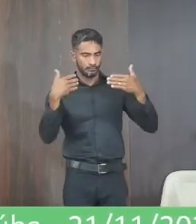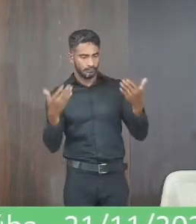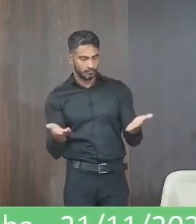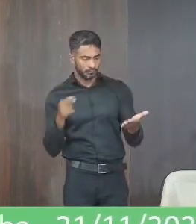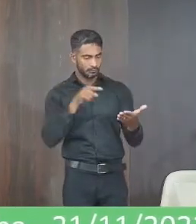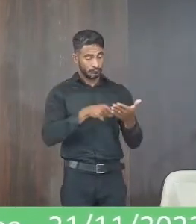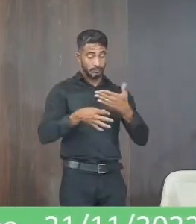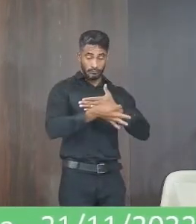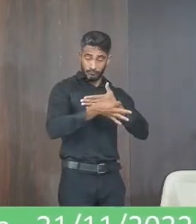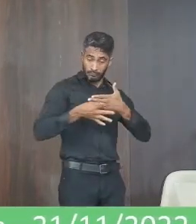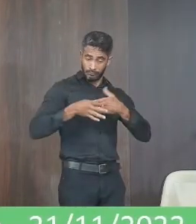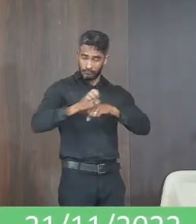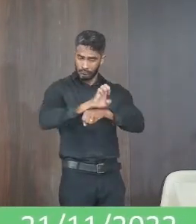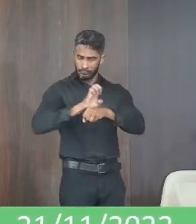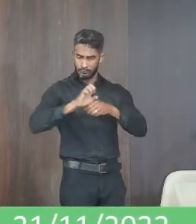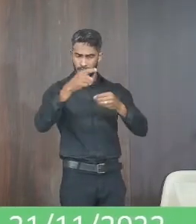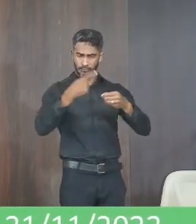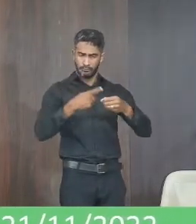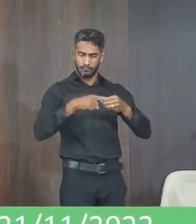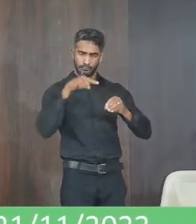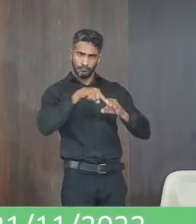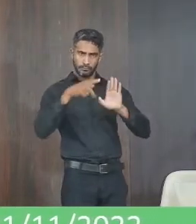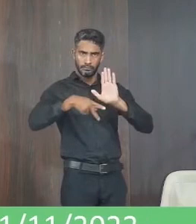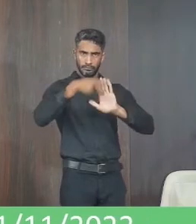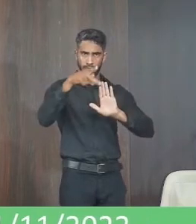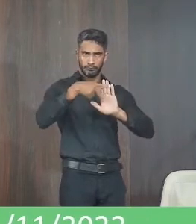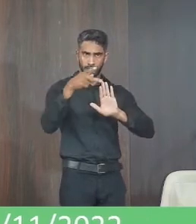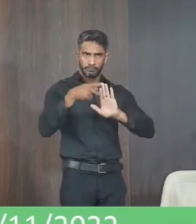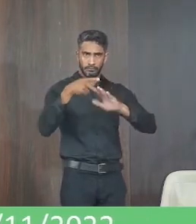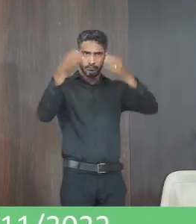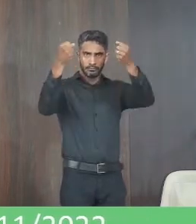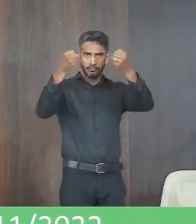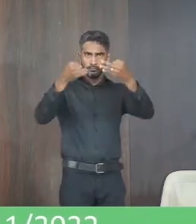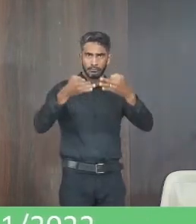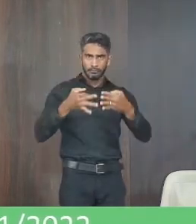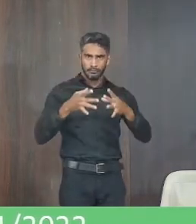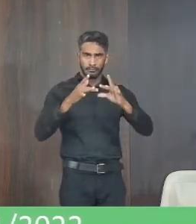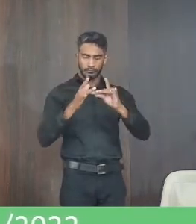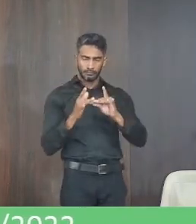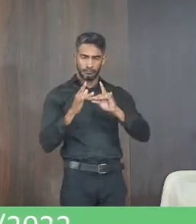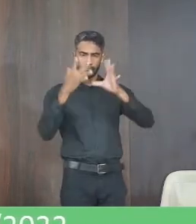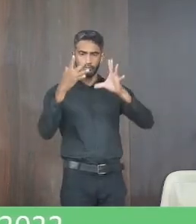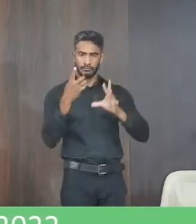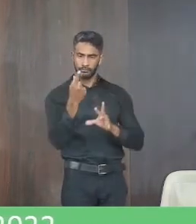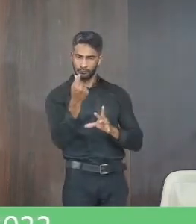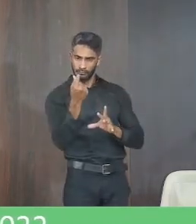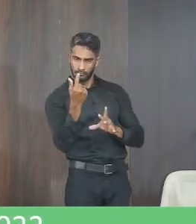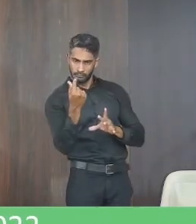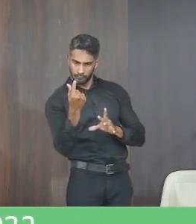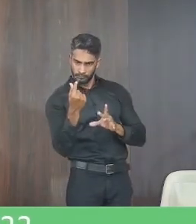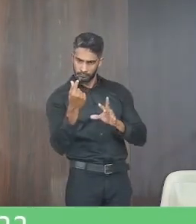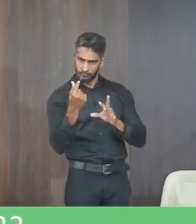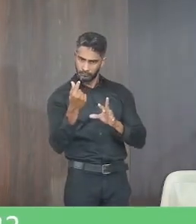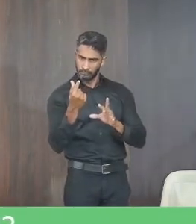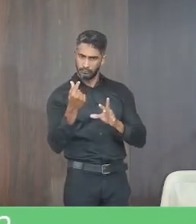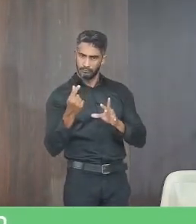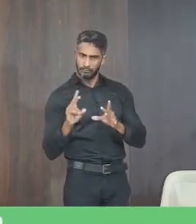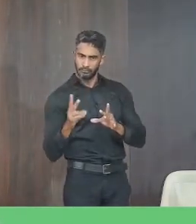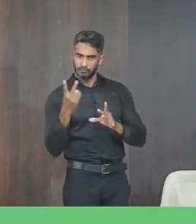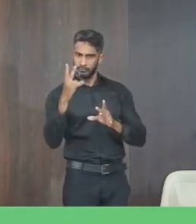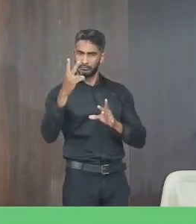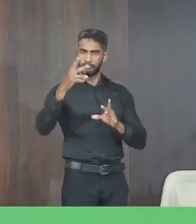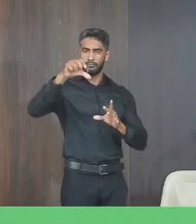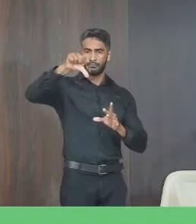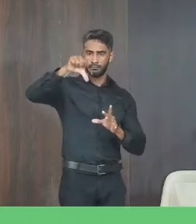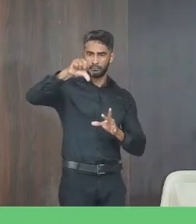de autoria do executivo municipal o projeto supracitado dispõe sobre autorização para abertura de crédito adicional especial no valor de